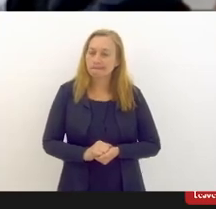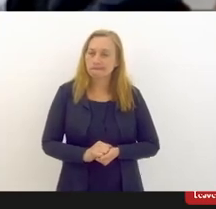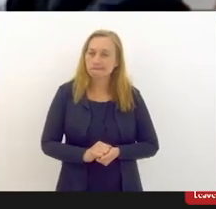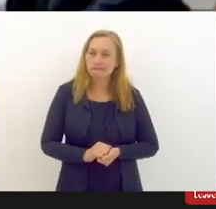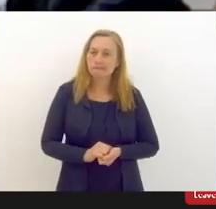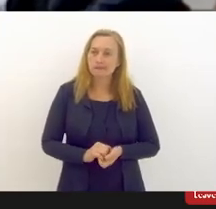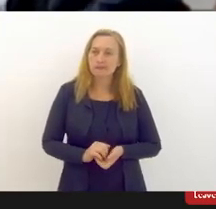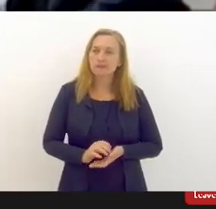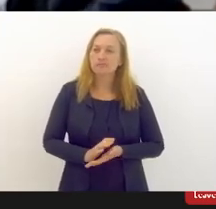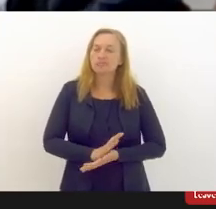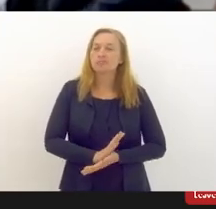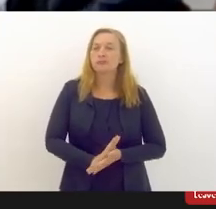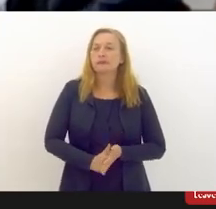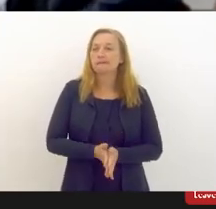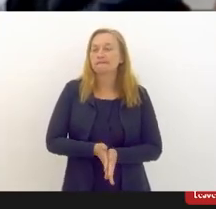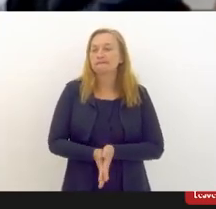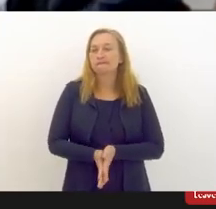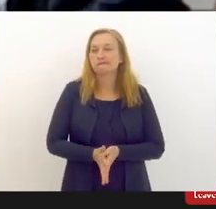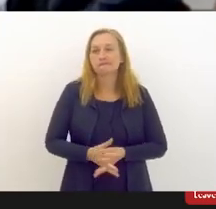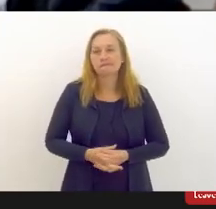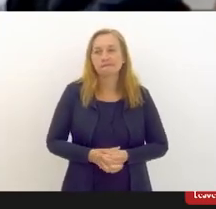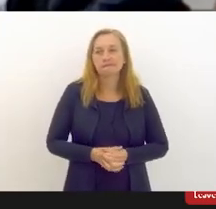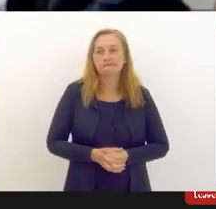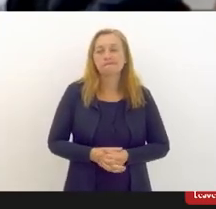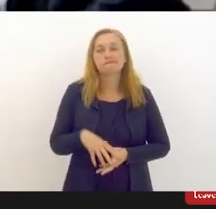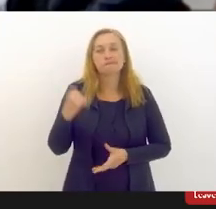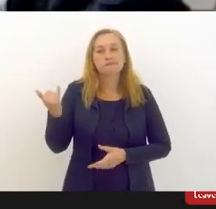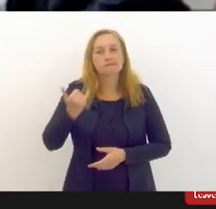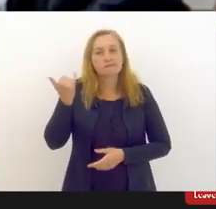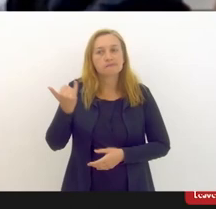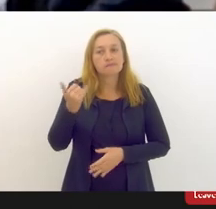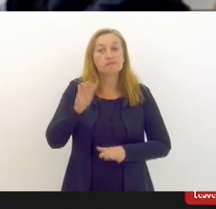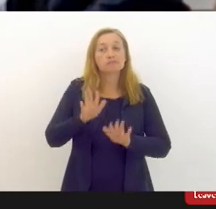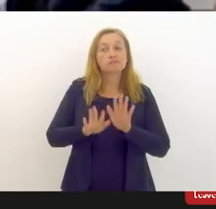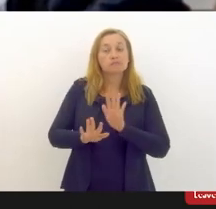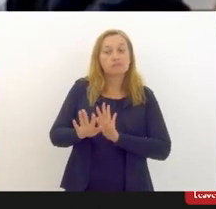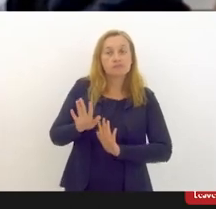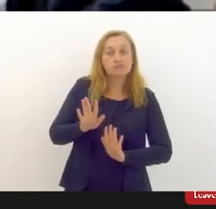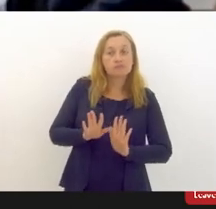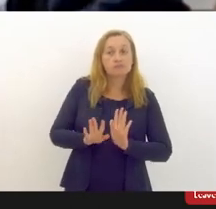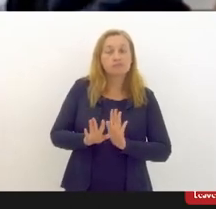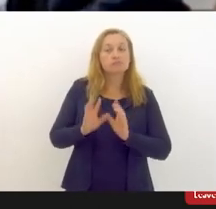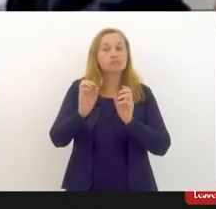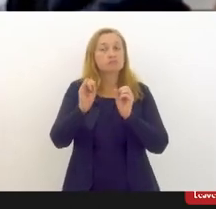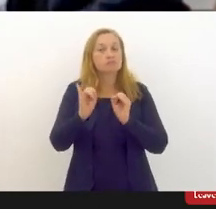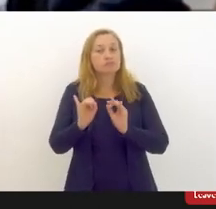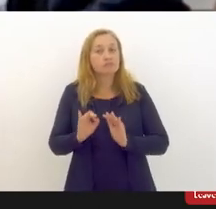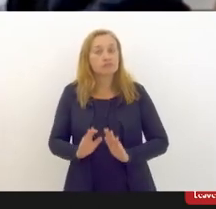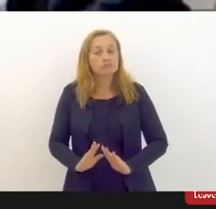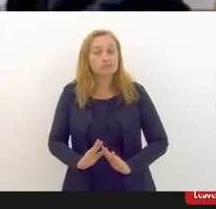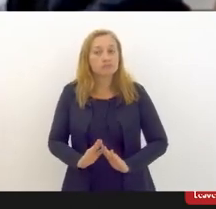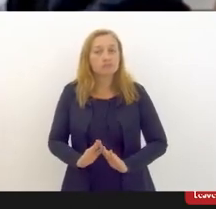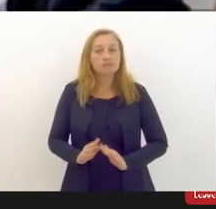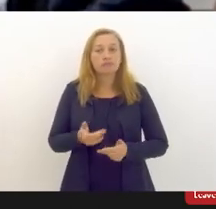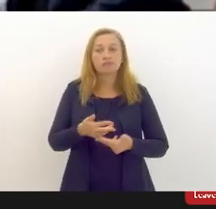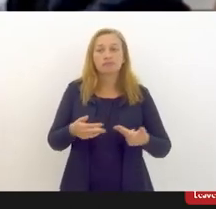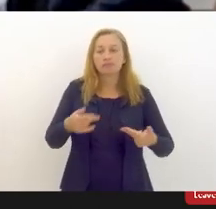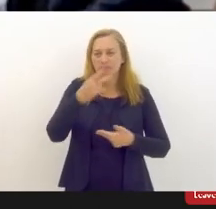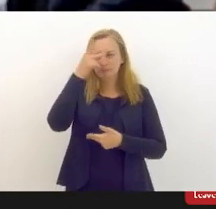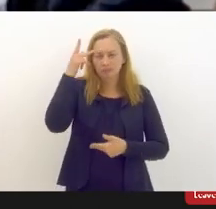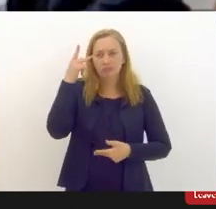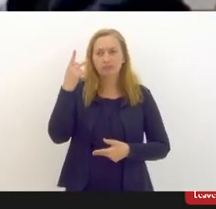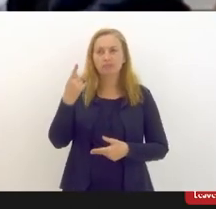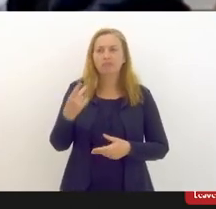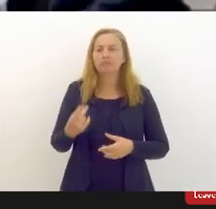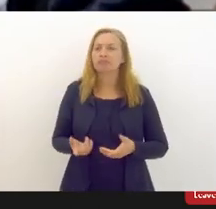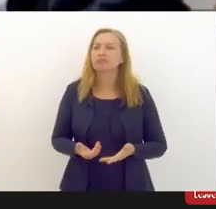falado sobre ele, né? Acho que é importante a gente trazer alguns dados aqui até para esclarecimento, porque muitos desses números foram construídos,